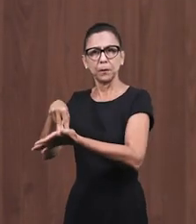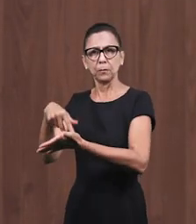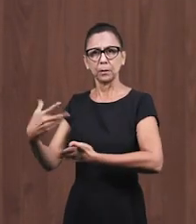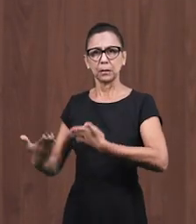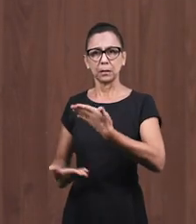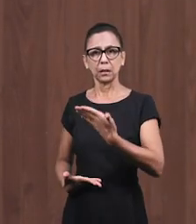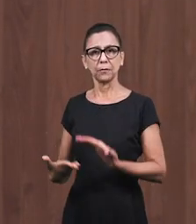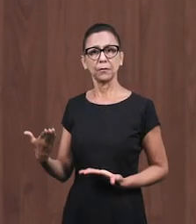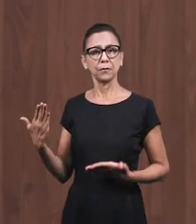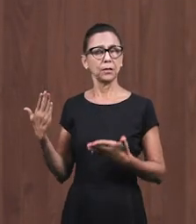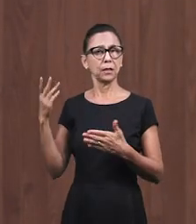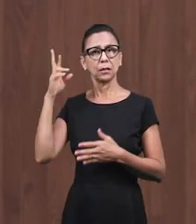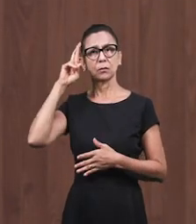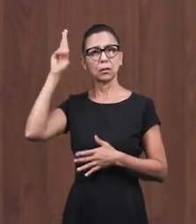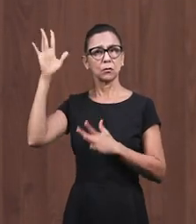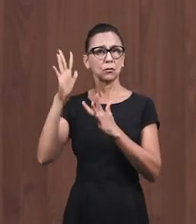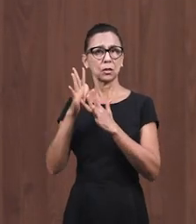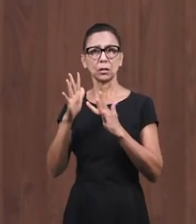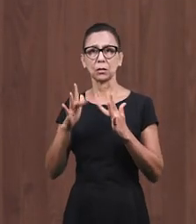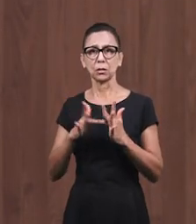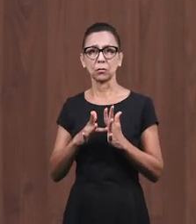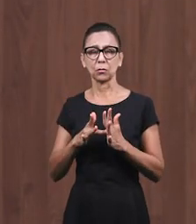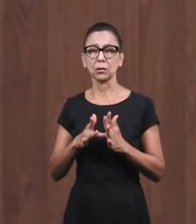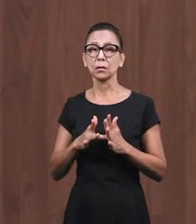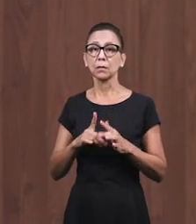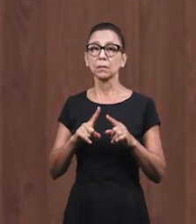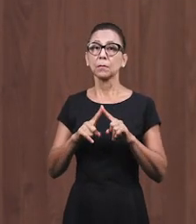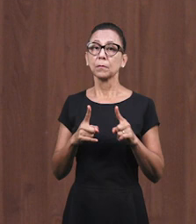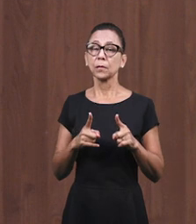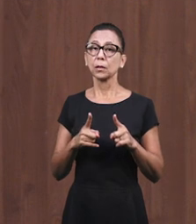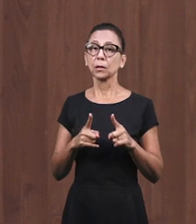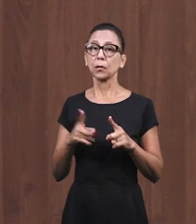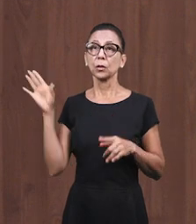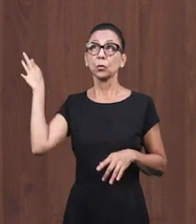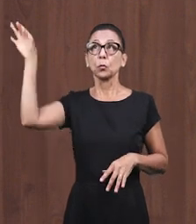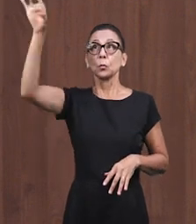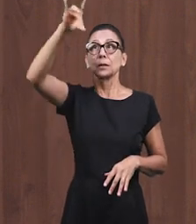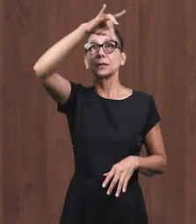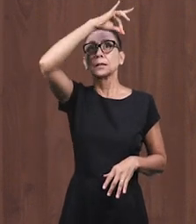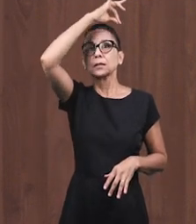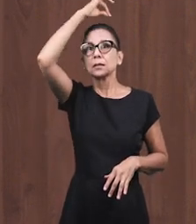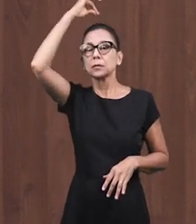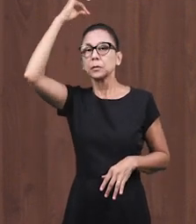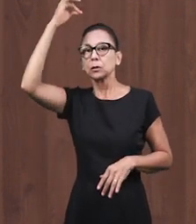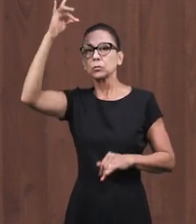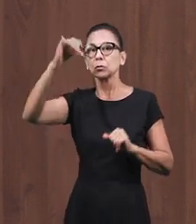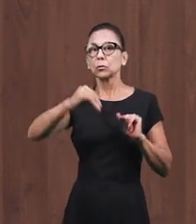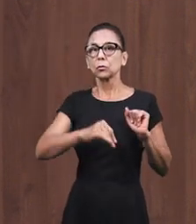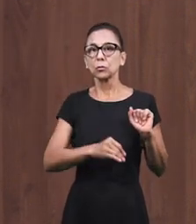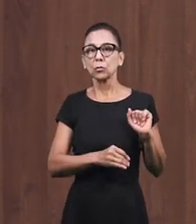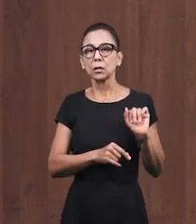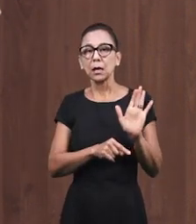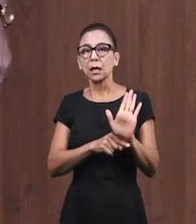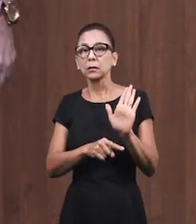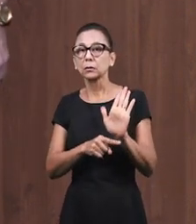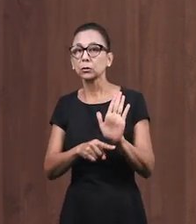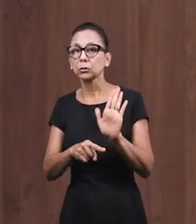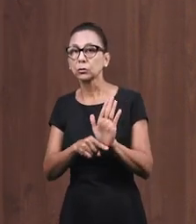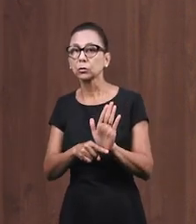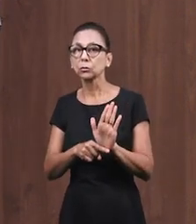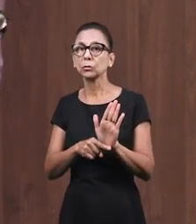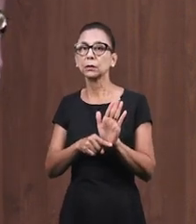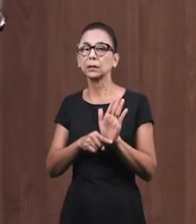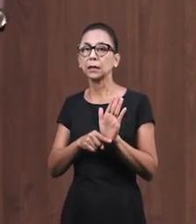o que nos leva a viver em santificação, preservando a nossa santificação, a nossa